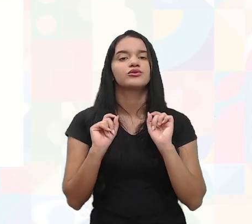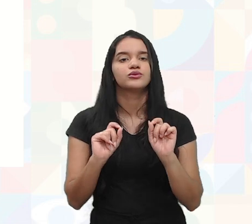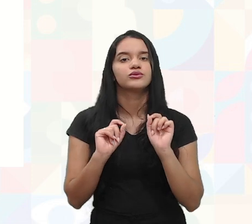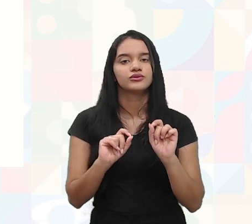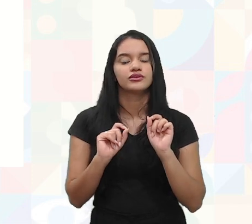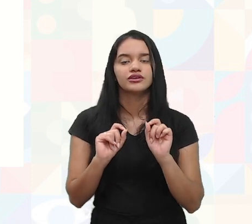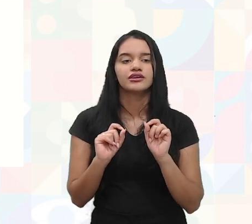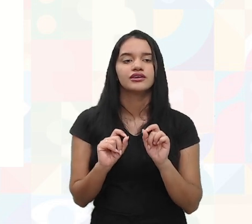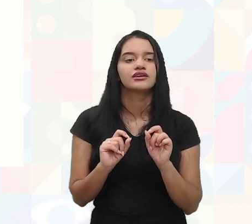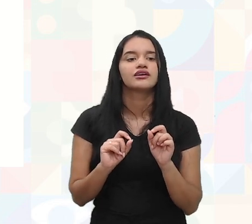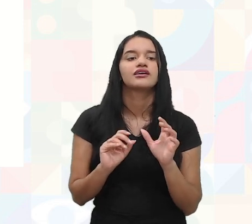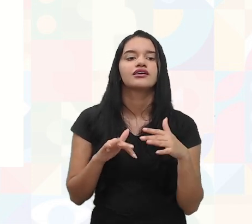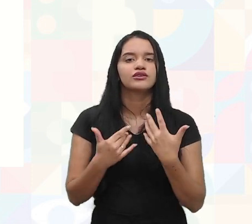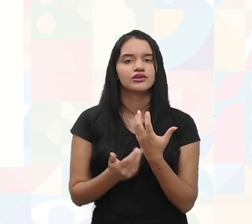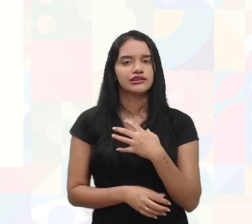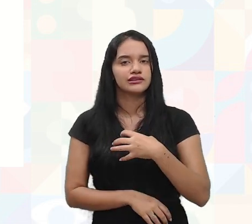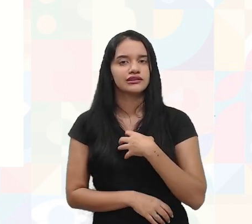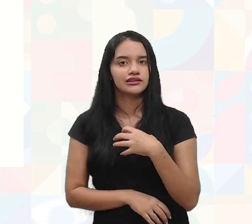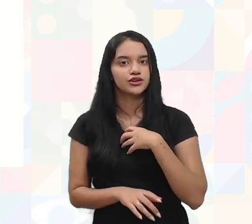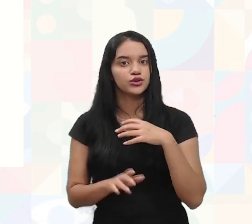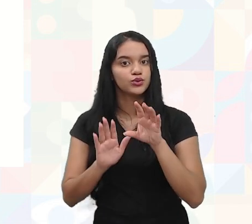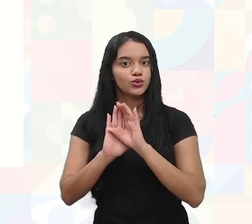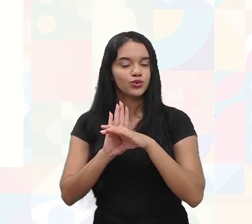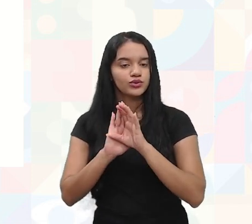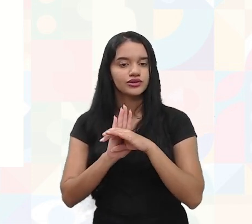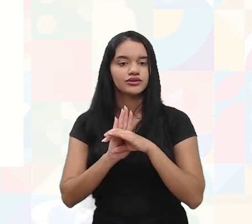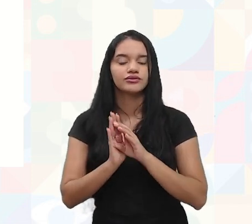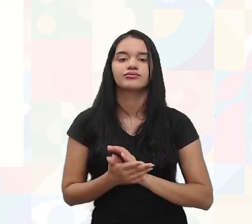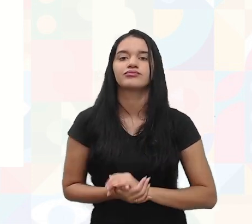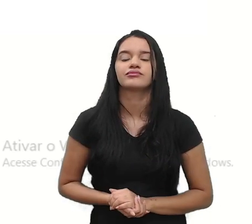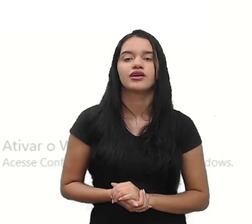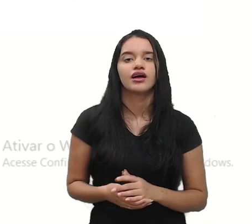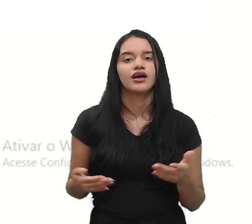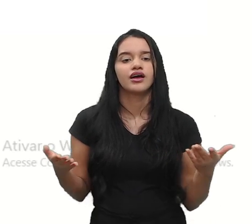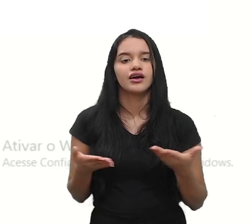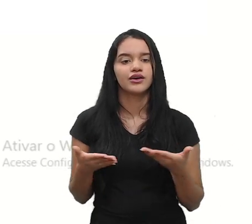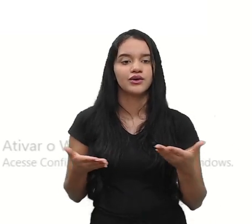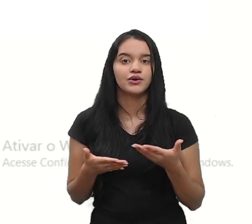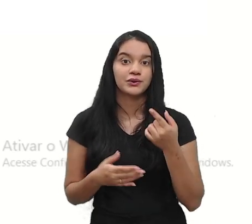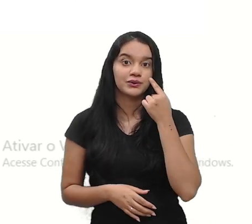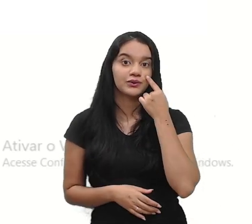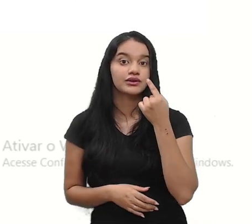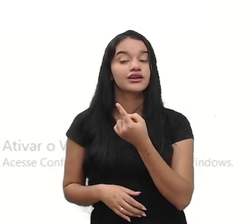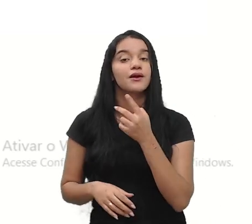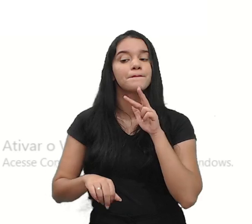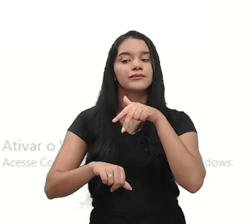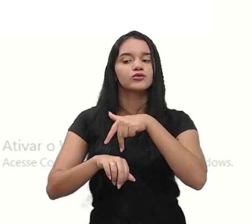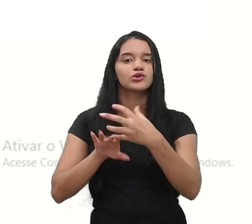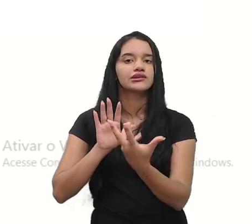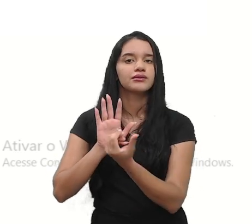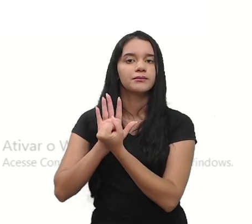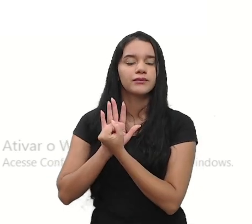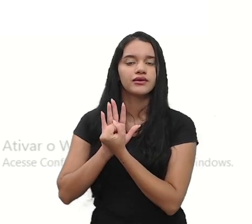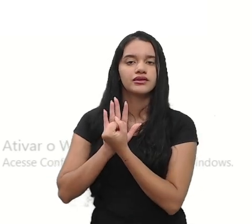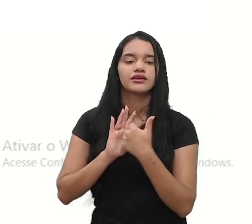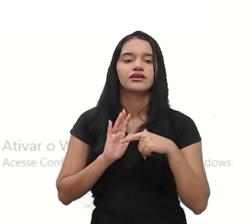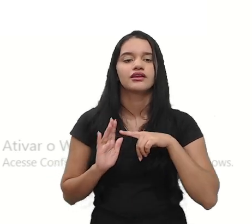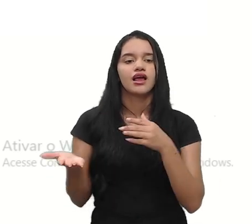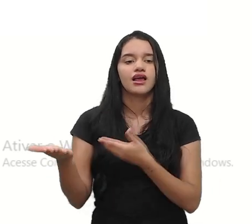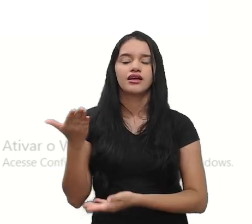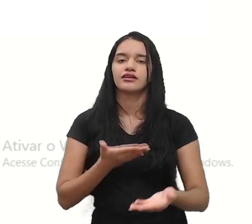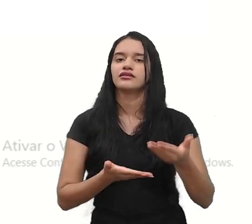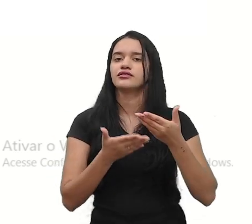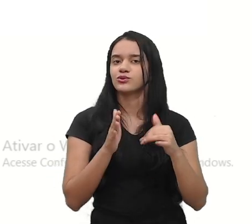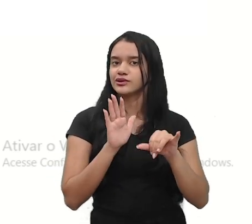intermédio de seus símbolos, um sentido e um conceito. E agora a gente vai falar sobre posicionamento da marca, que tem um pouco de relação